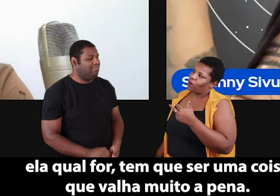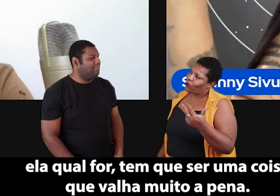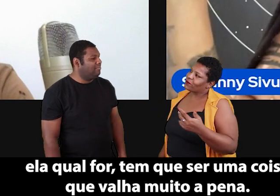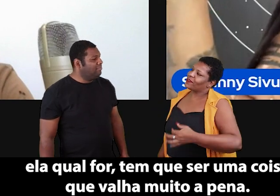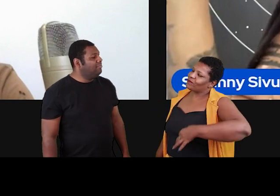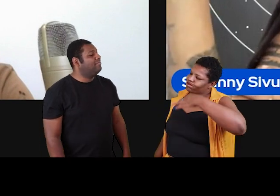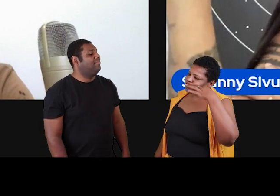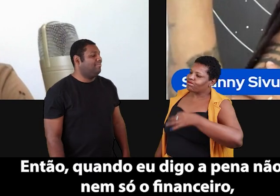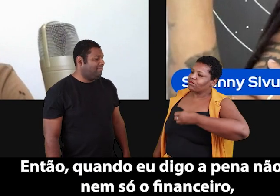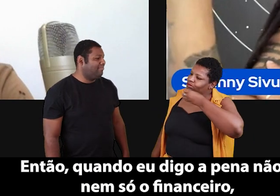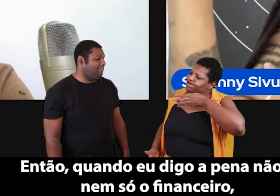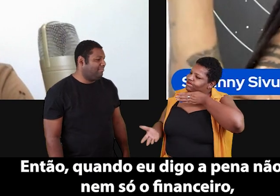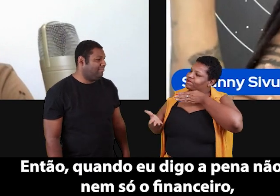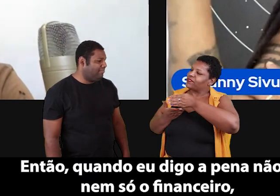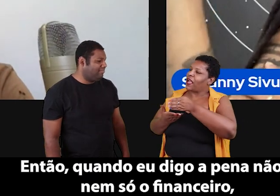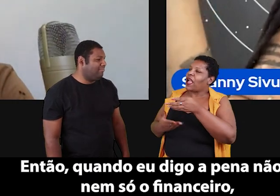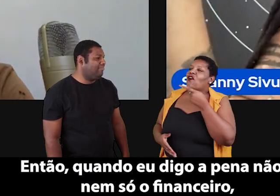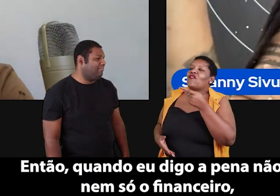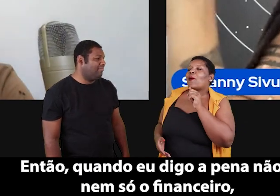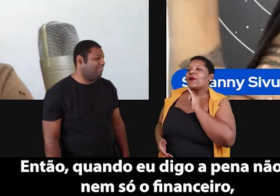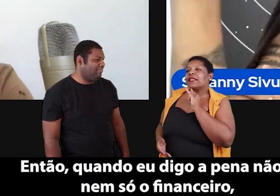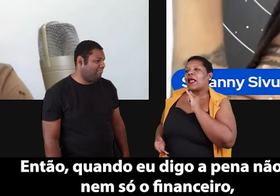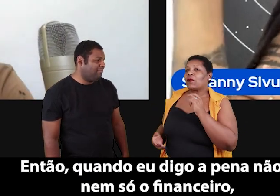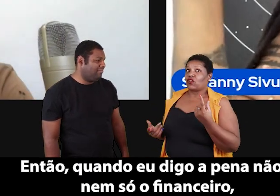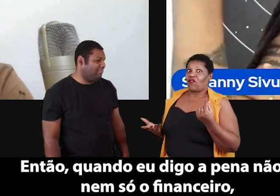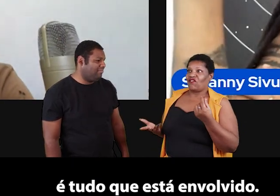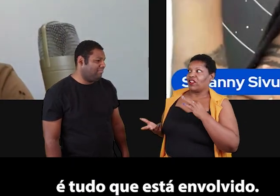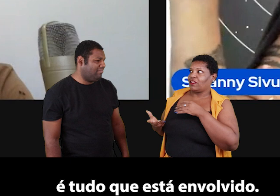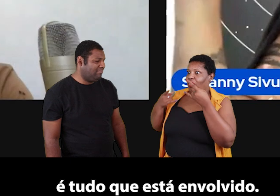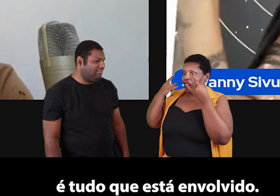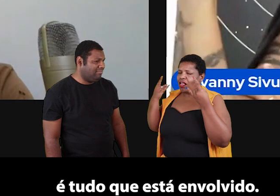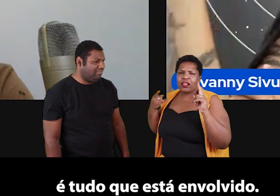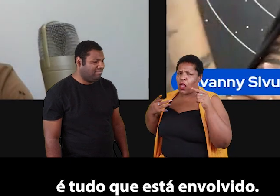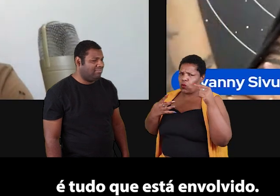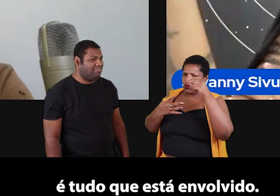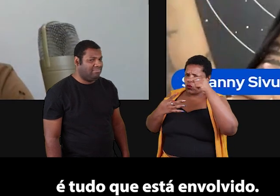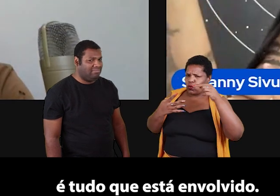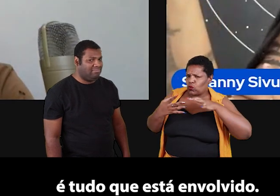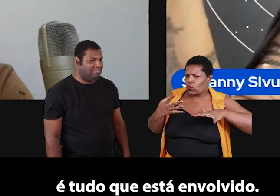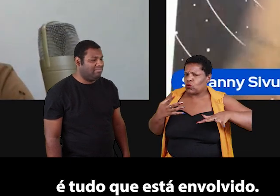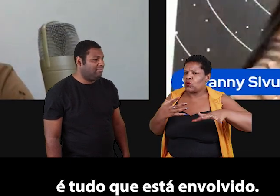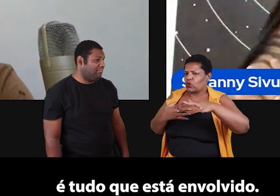valha muito a pena. E eu, quando eu digo a pena, não é nem só o financeiro, é tudo que está envolvido.